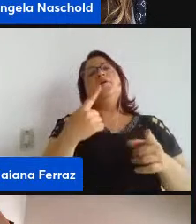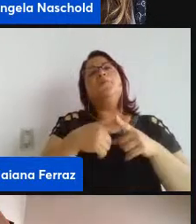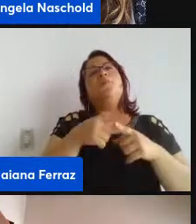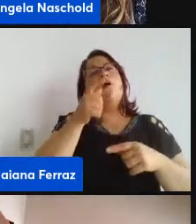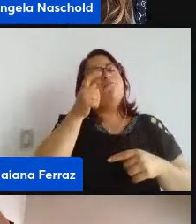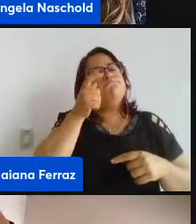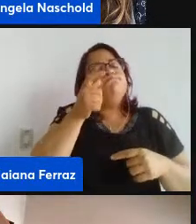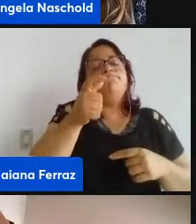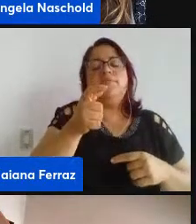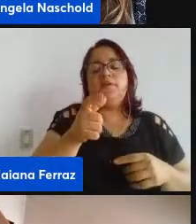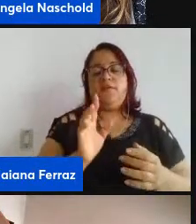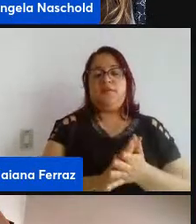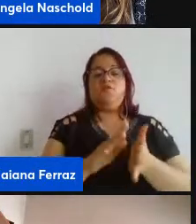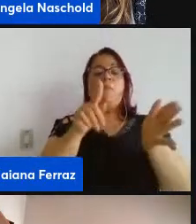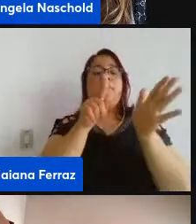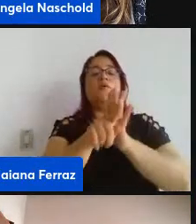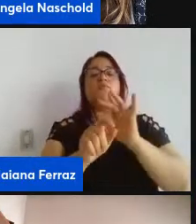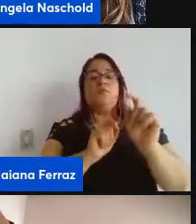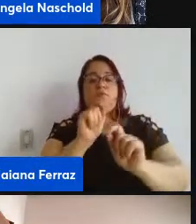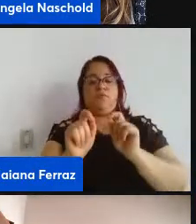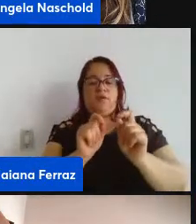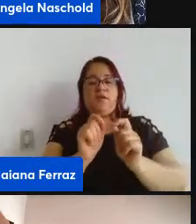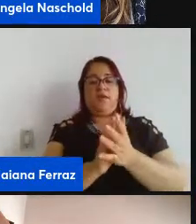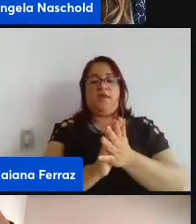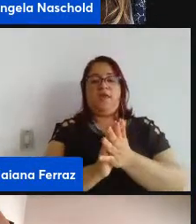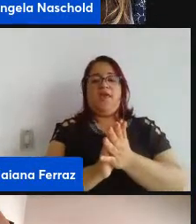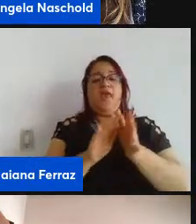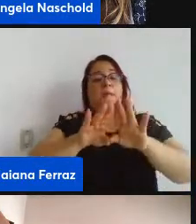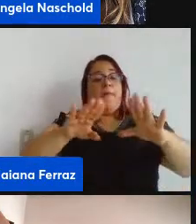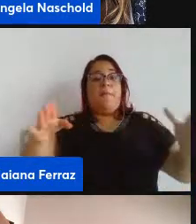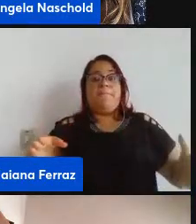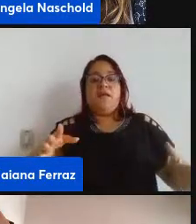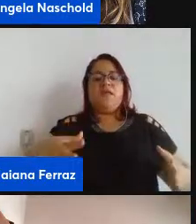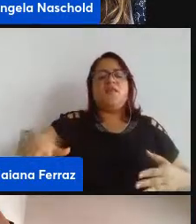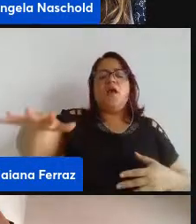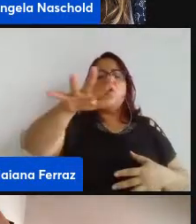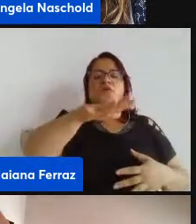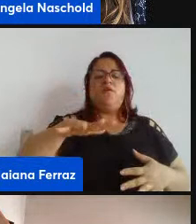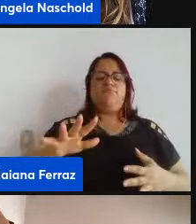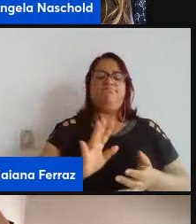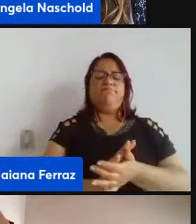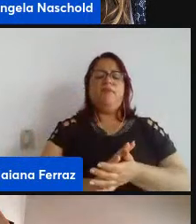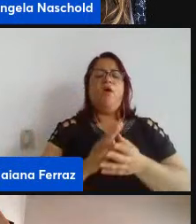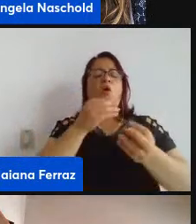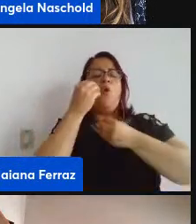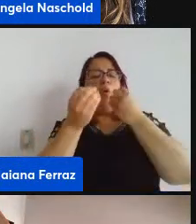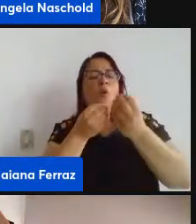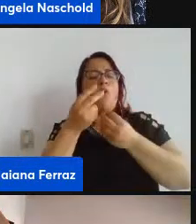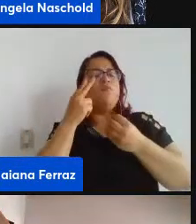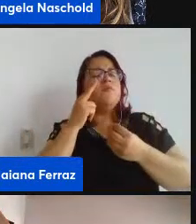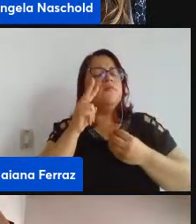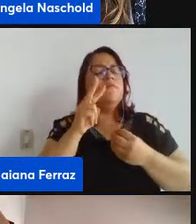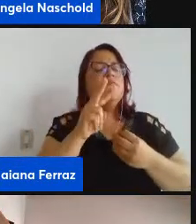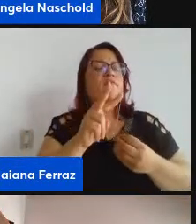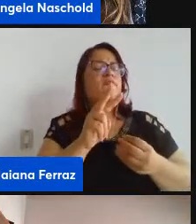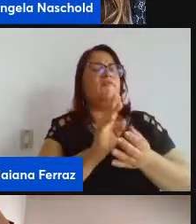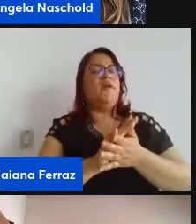ela pergunta assim, ó, ela diz que é para a mesa em geral. Como vem a relevância de uma gestão